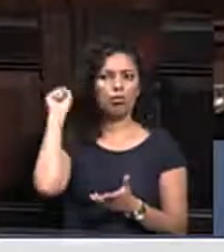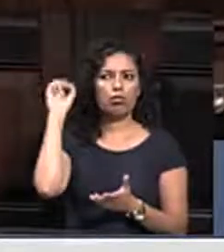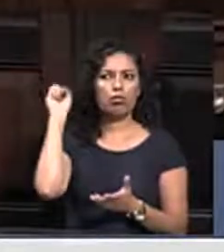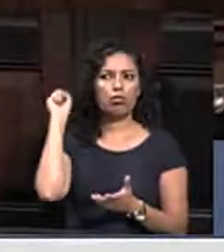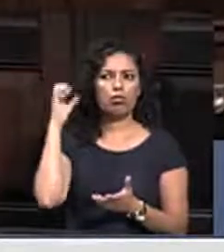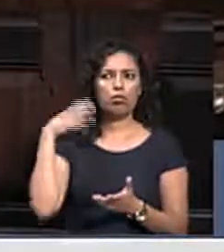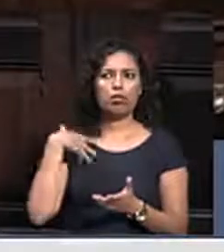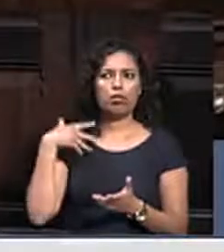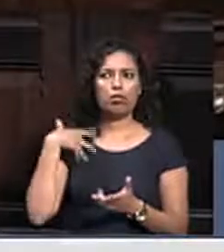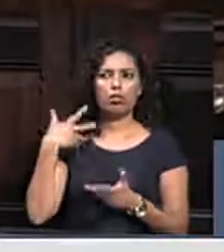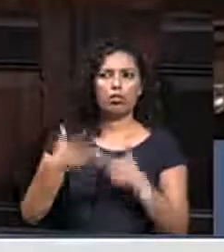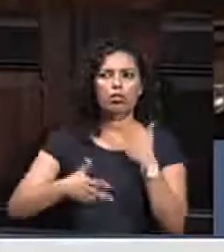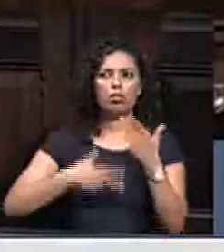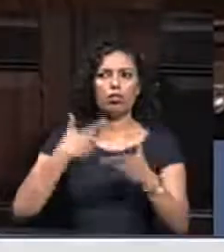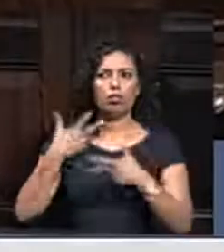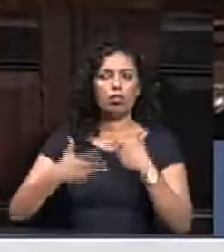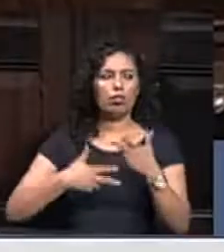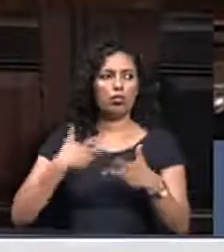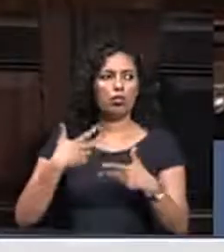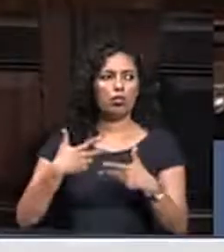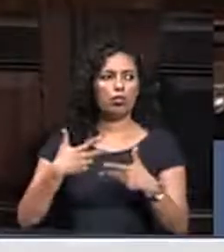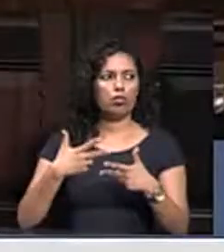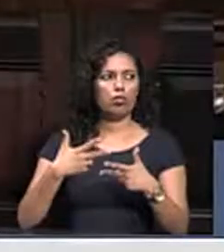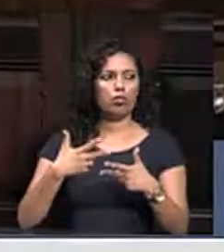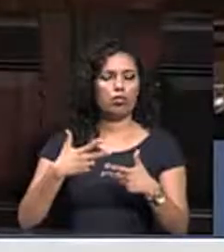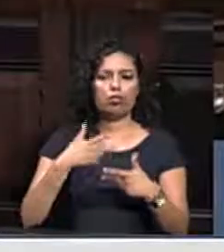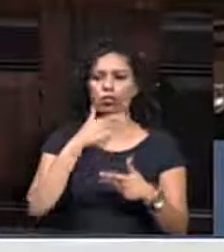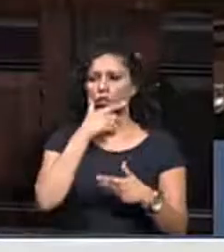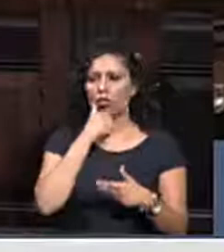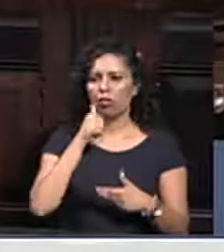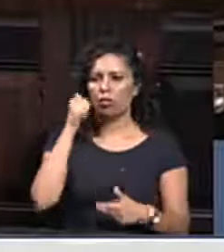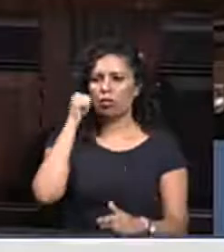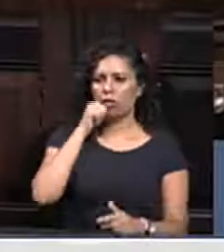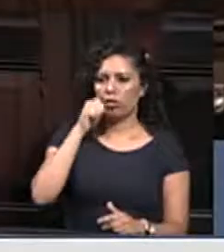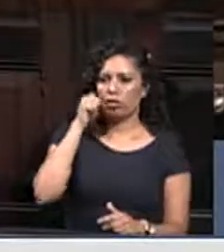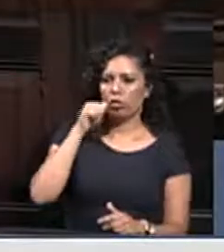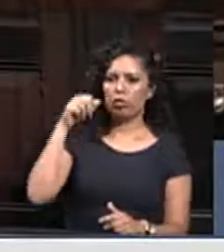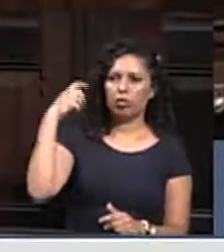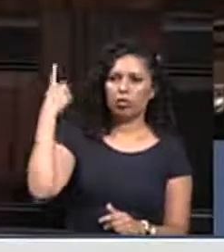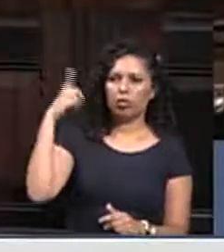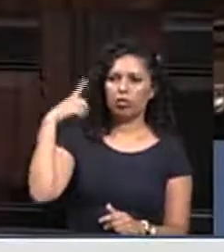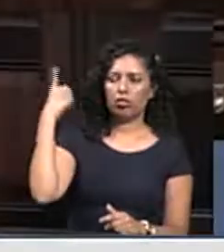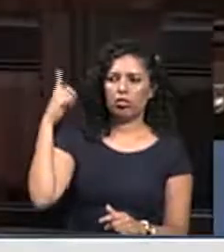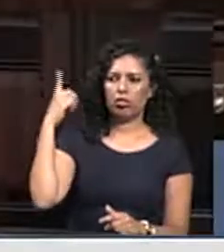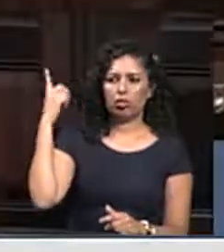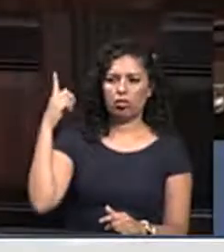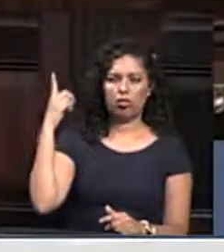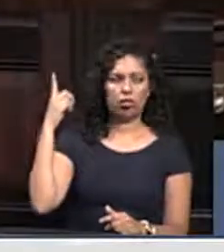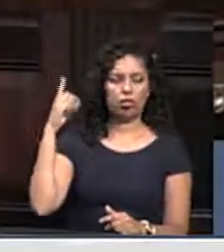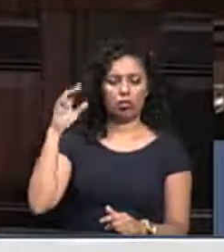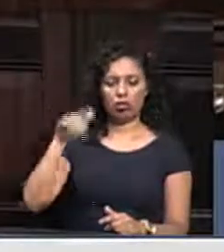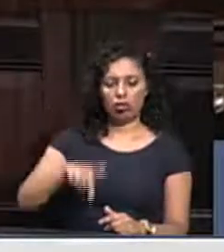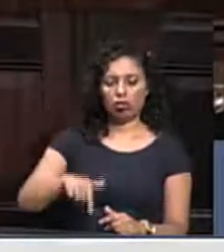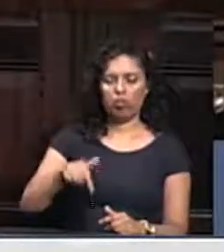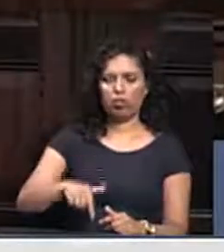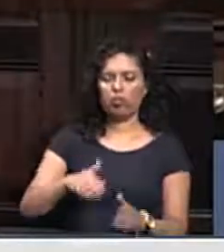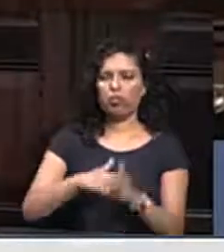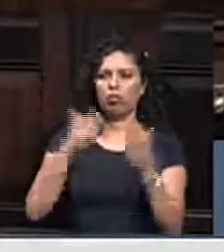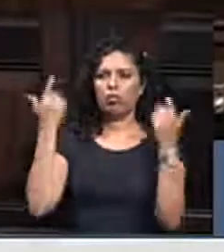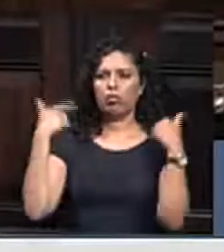da minha fala, senhores e senhoras deputados presentes.